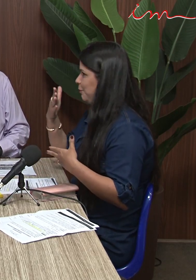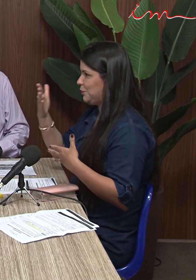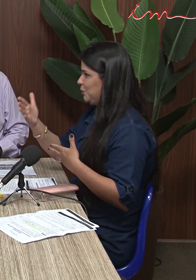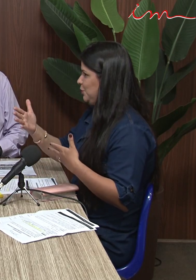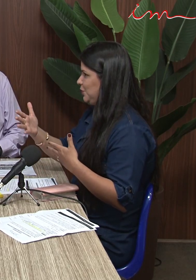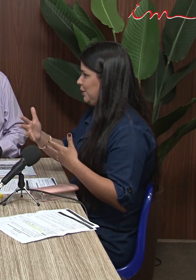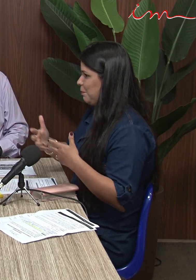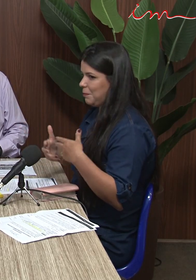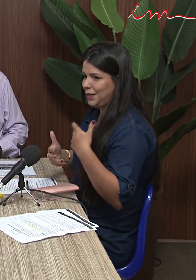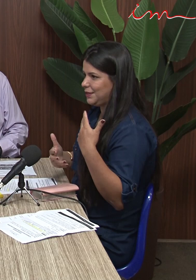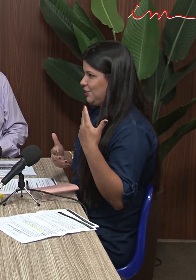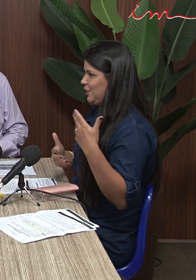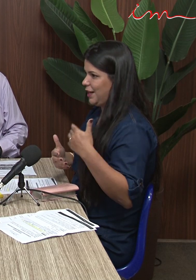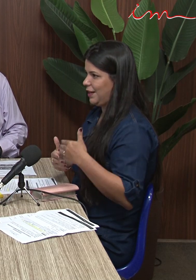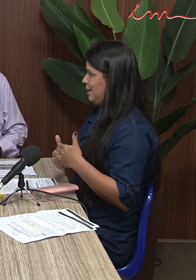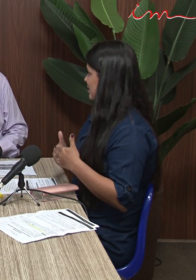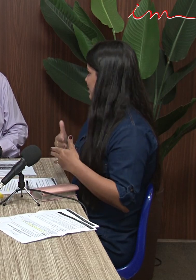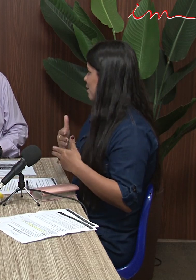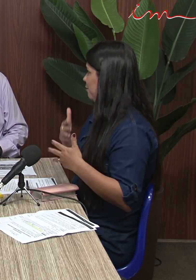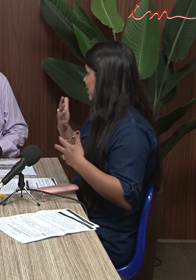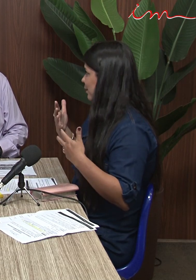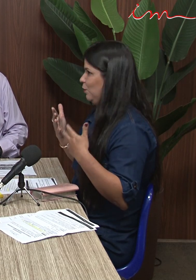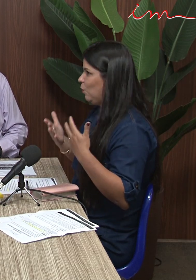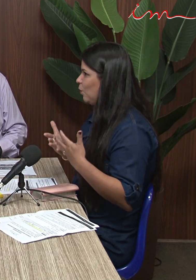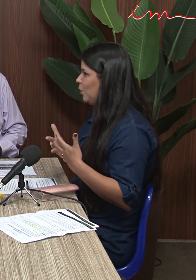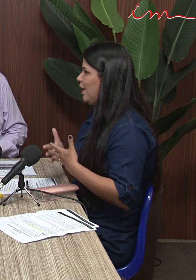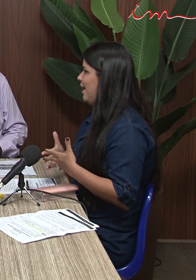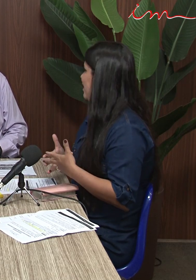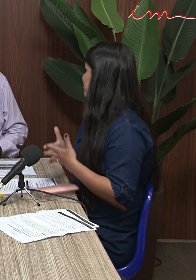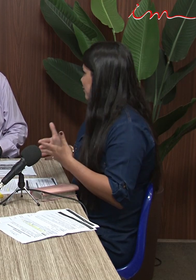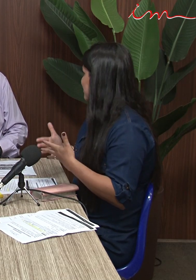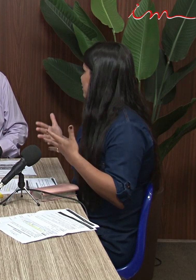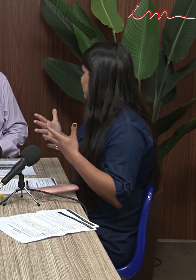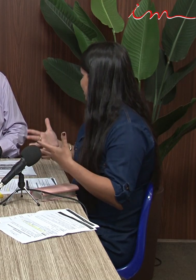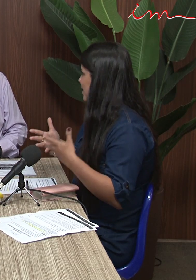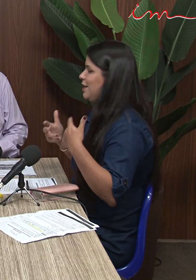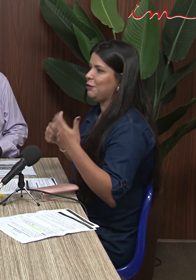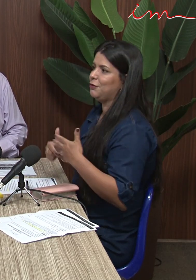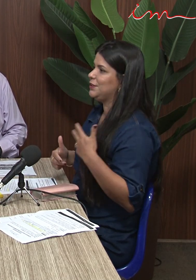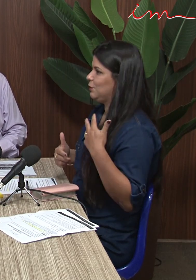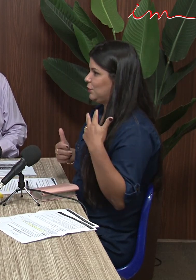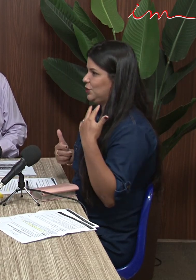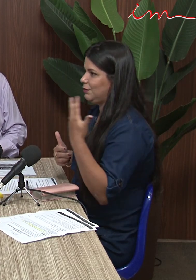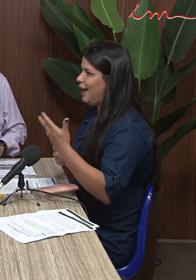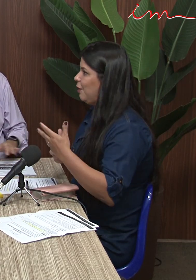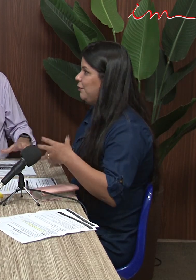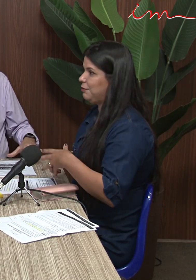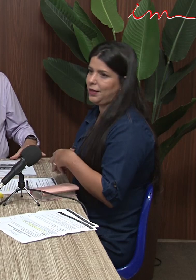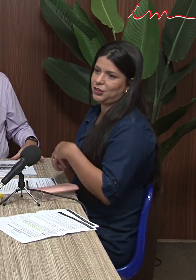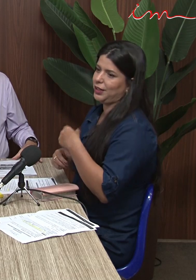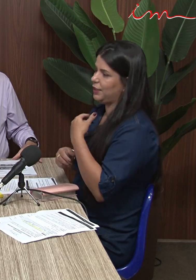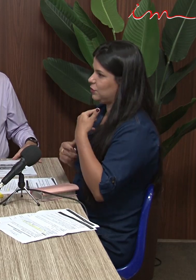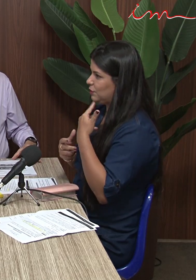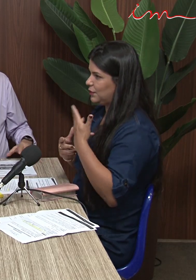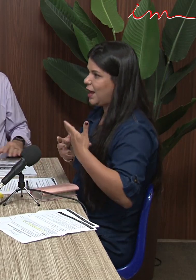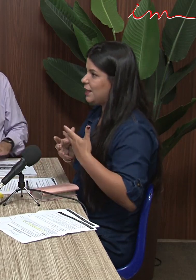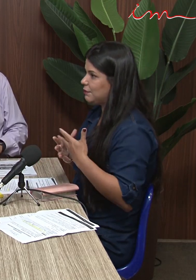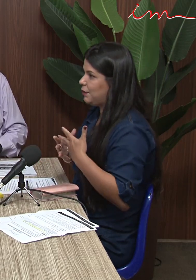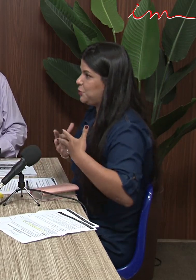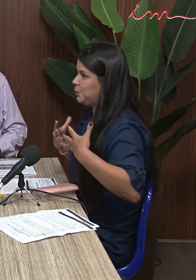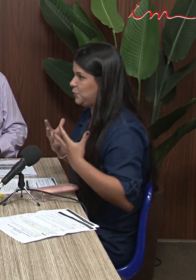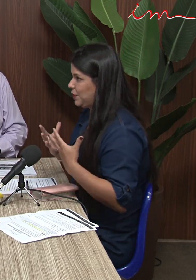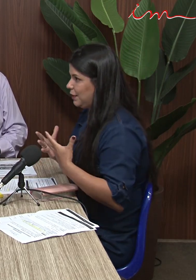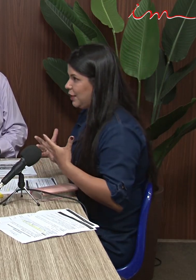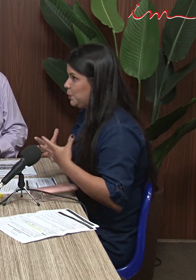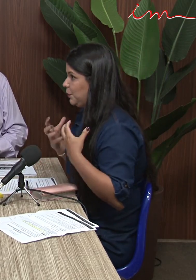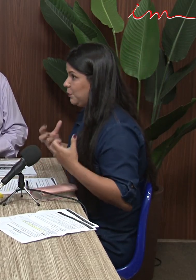das profissões que mais se ofere lucro é influenciador. Isso. Influenciador digital, em várias redes sociais, em